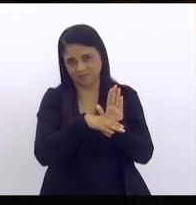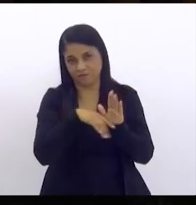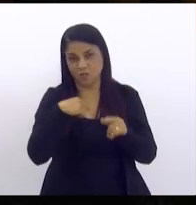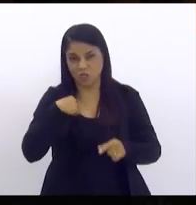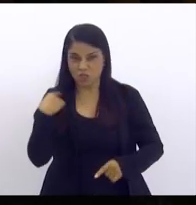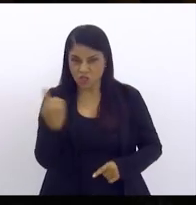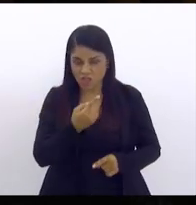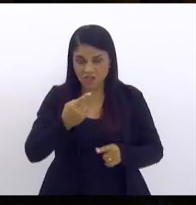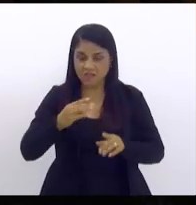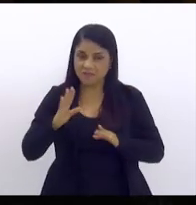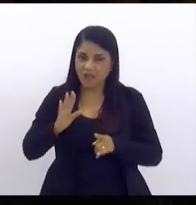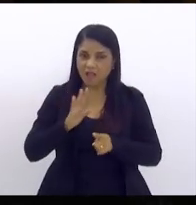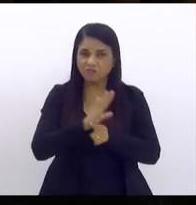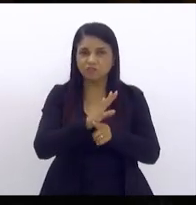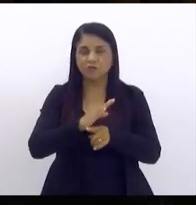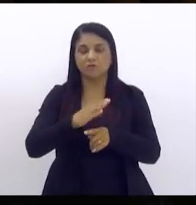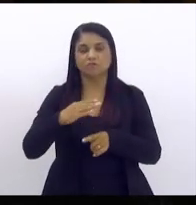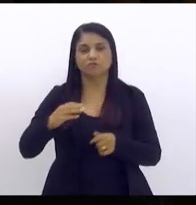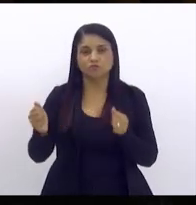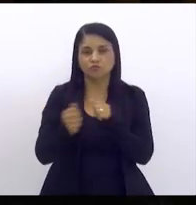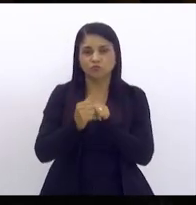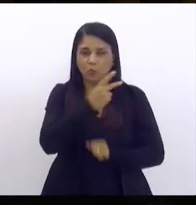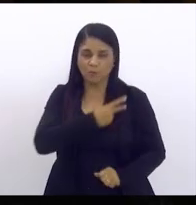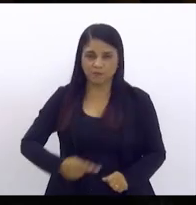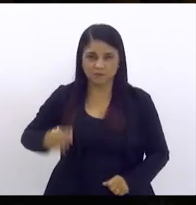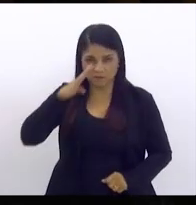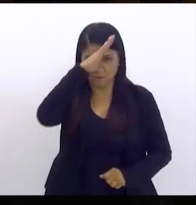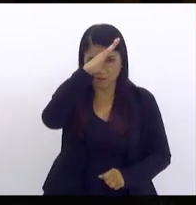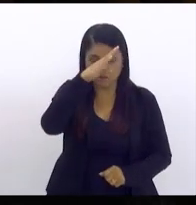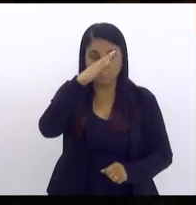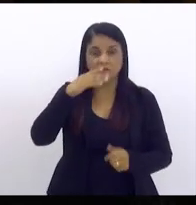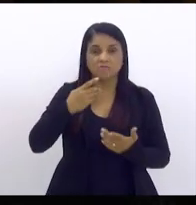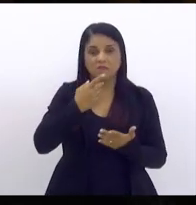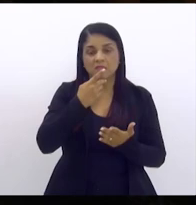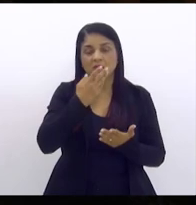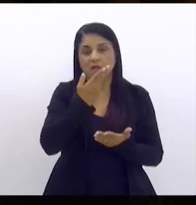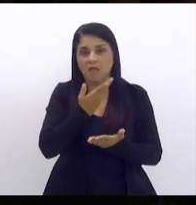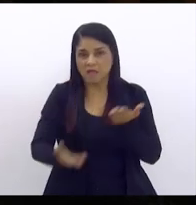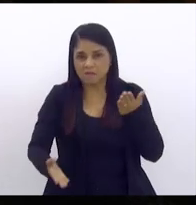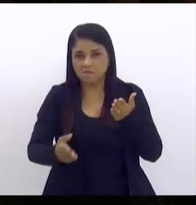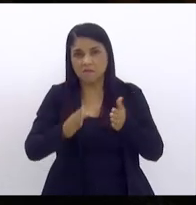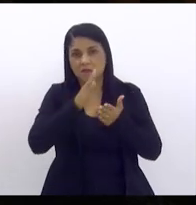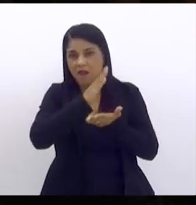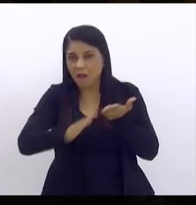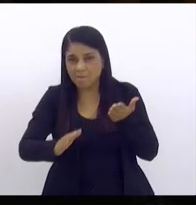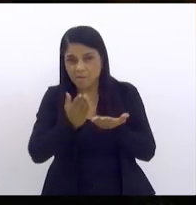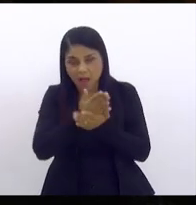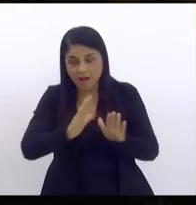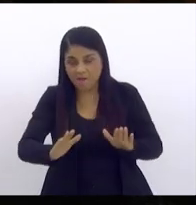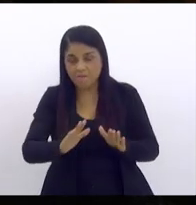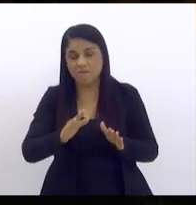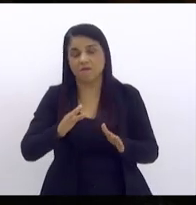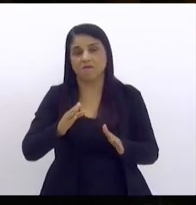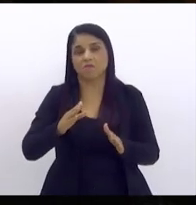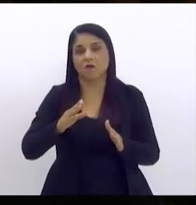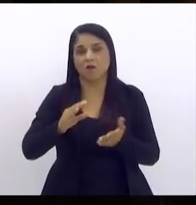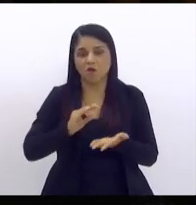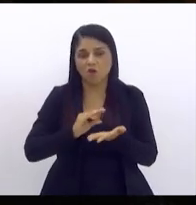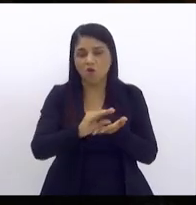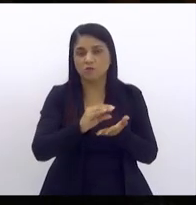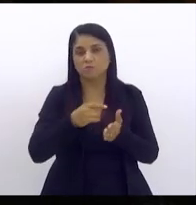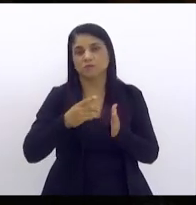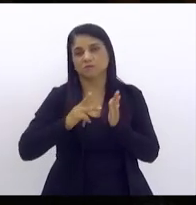com o presidente Bolsonaro a contribuição sindical obrigatória, e nós estamos do lado oposto